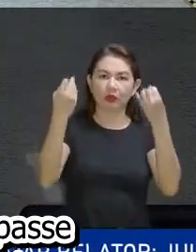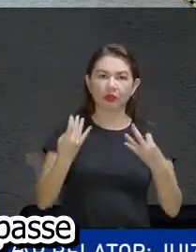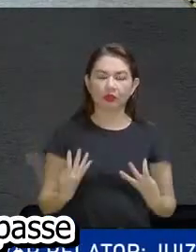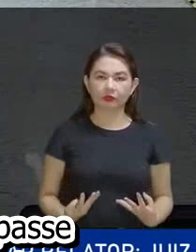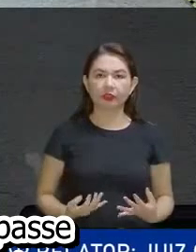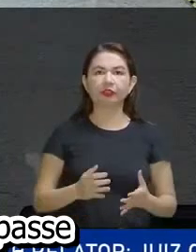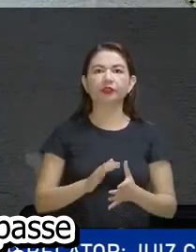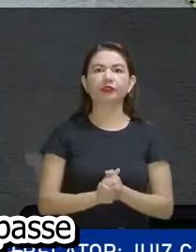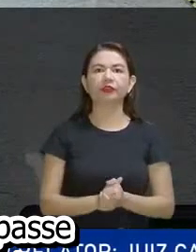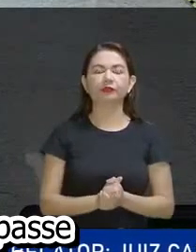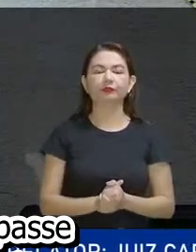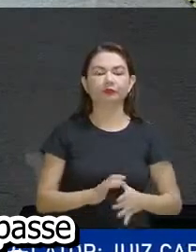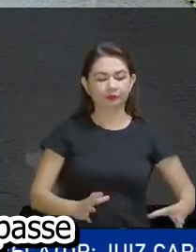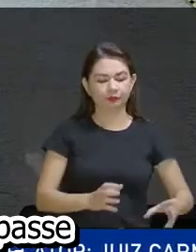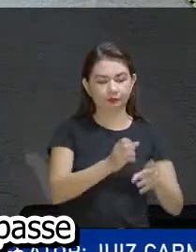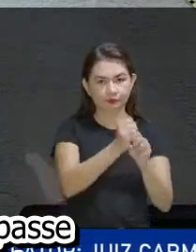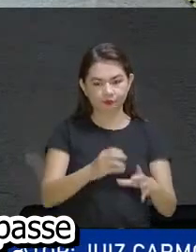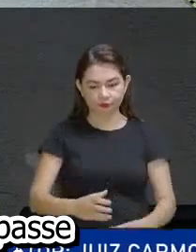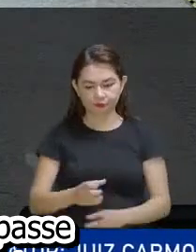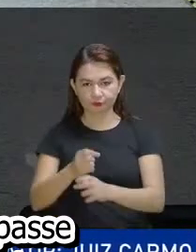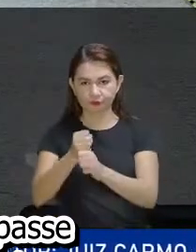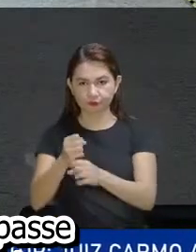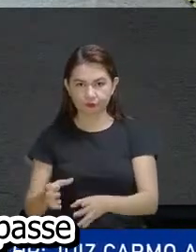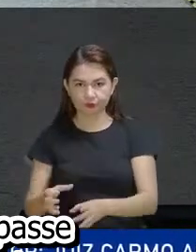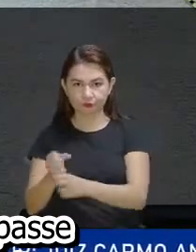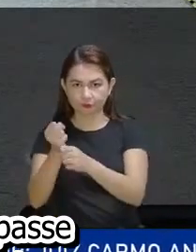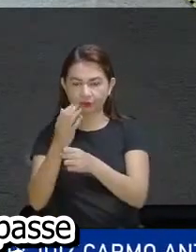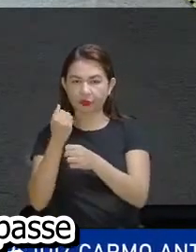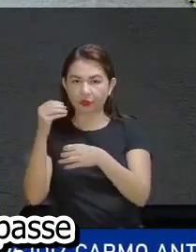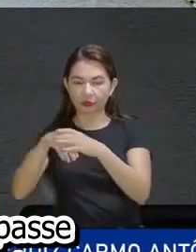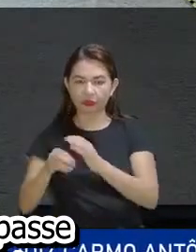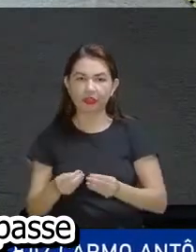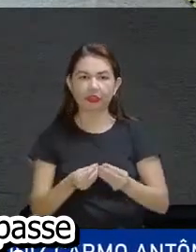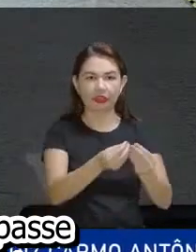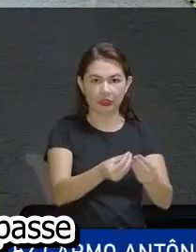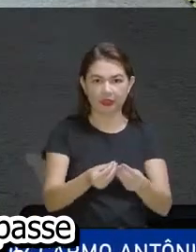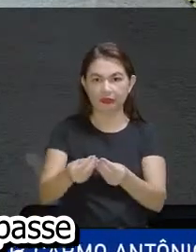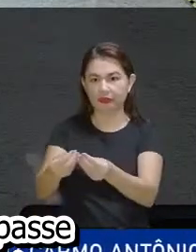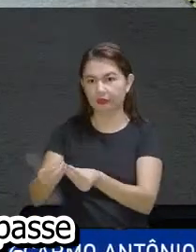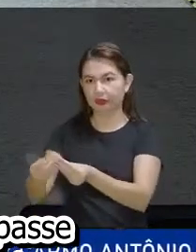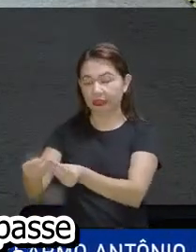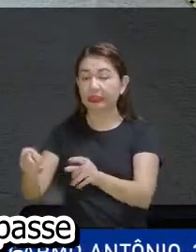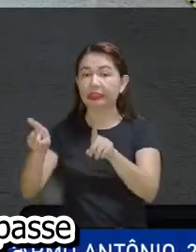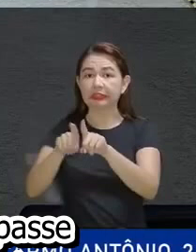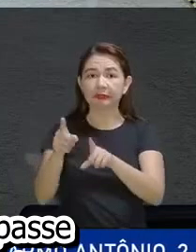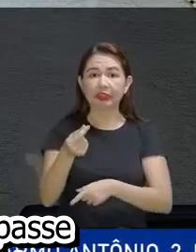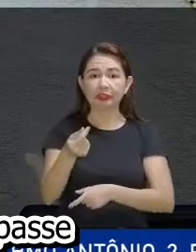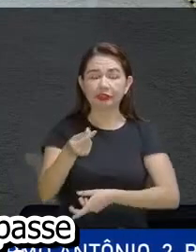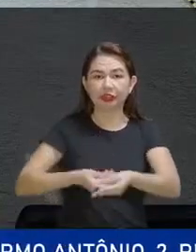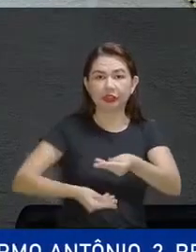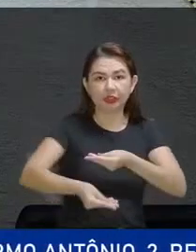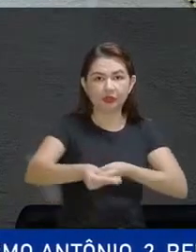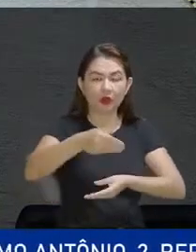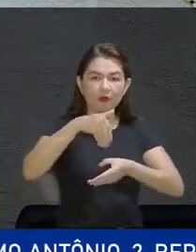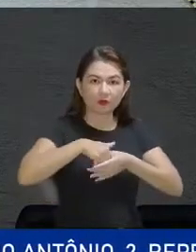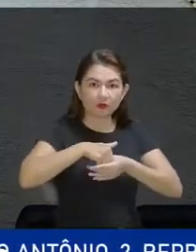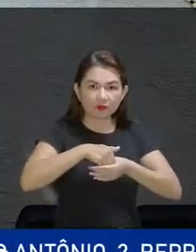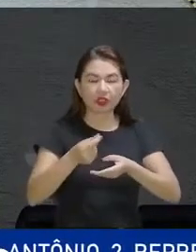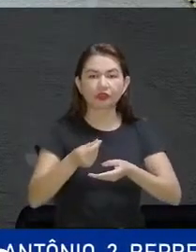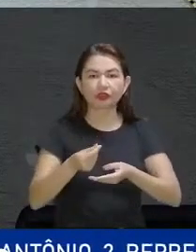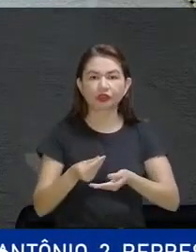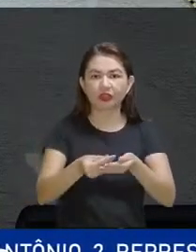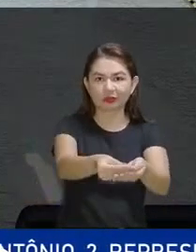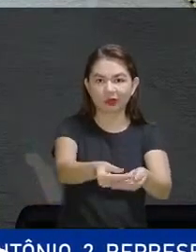na oferta de cestas básicas e repasse de valores em dinheiro aos eleitores em troca de voto.